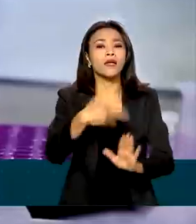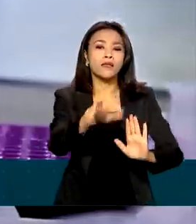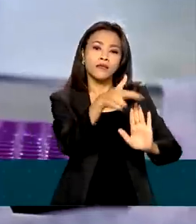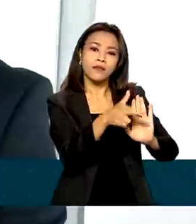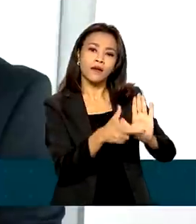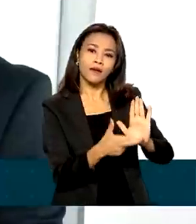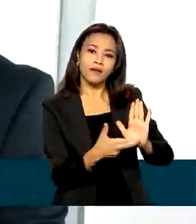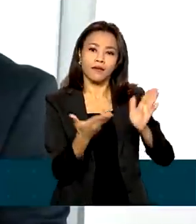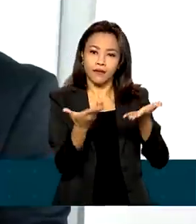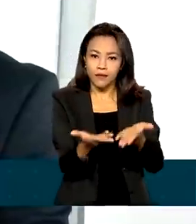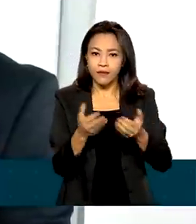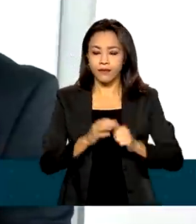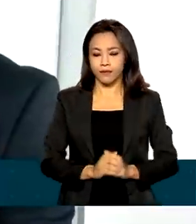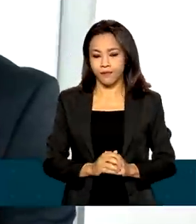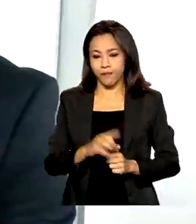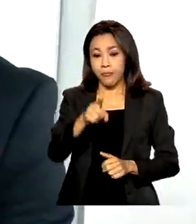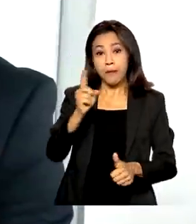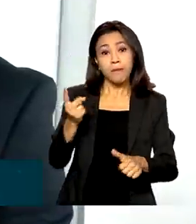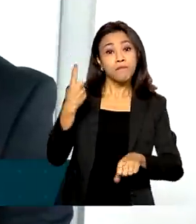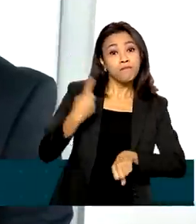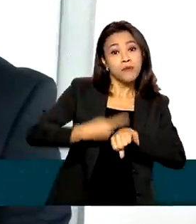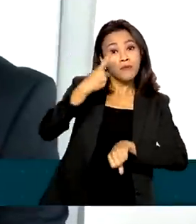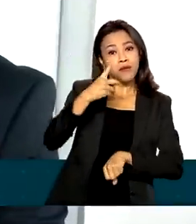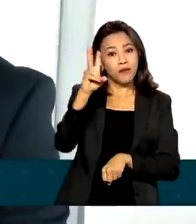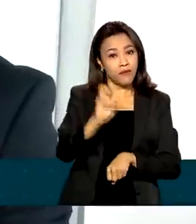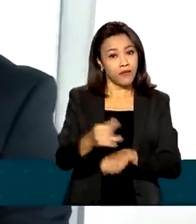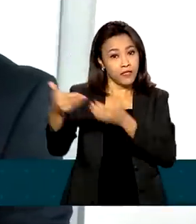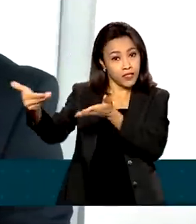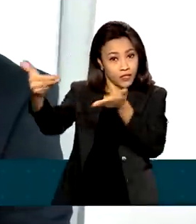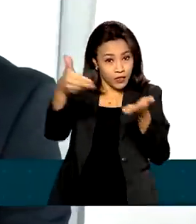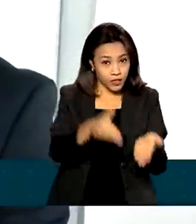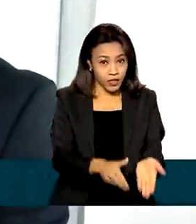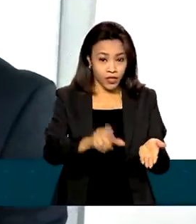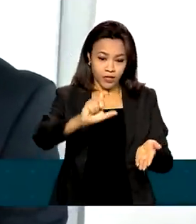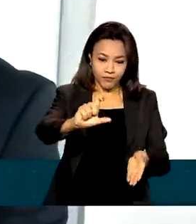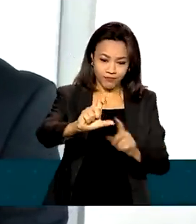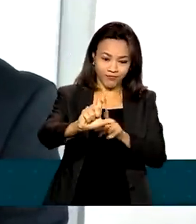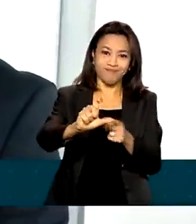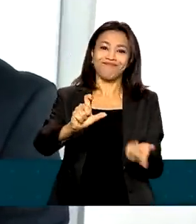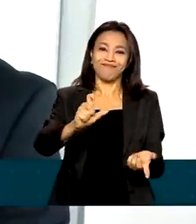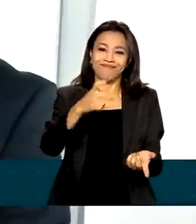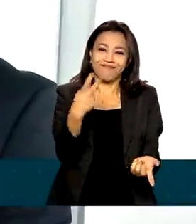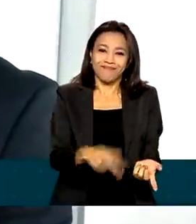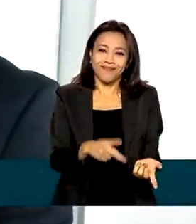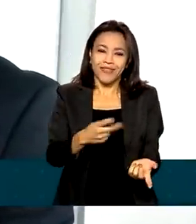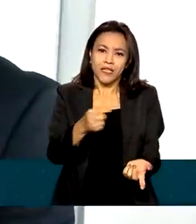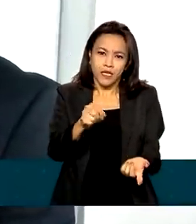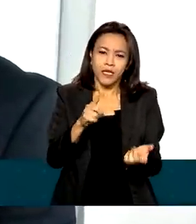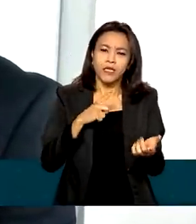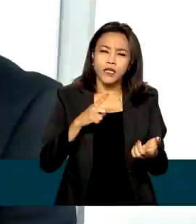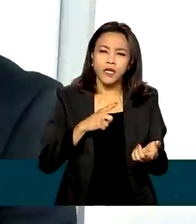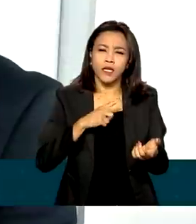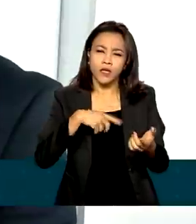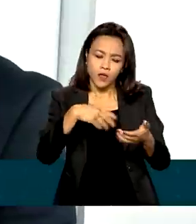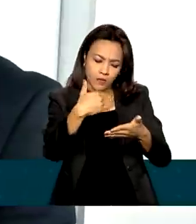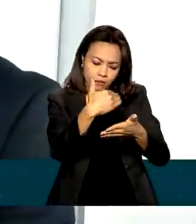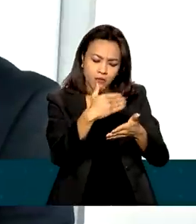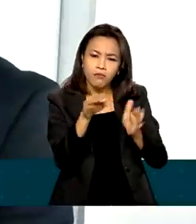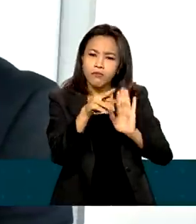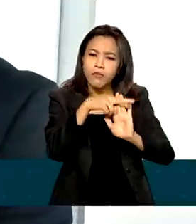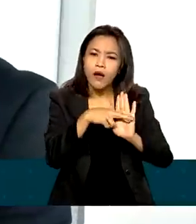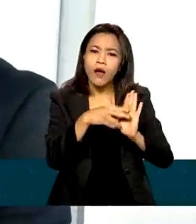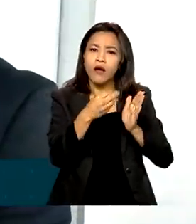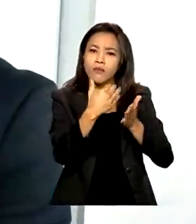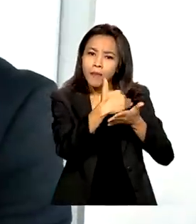processos. É a primeira vez que chega essa vacina de forma certificada, que dá as prerrogativas para iniciar uma produção que